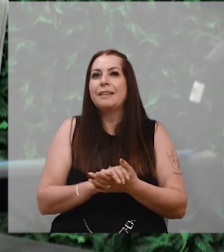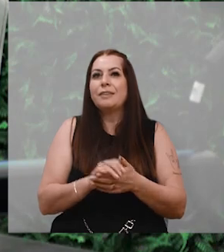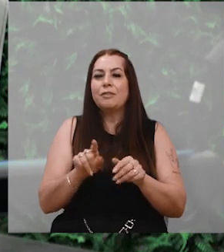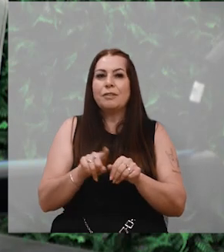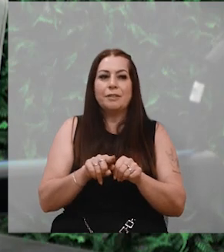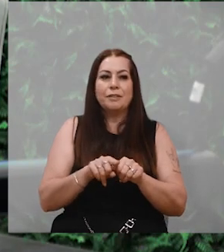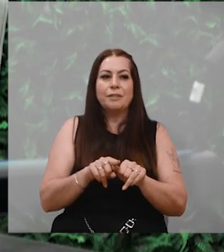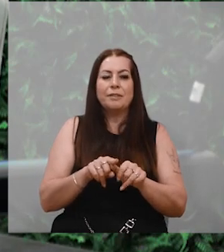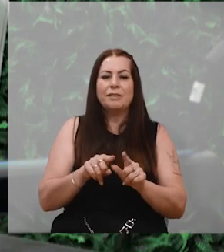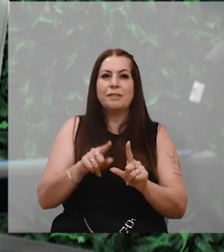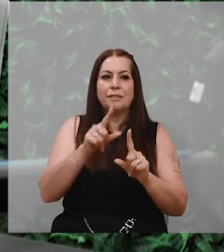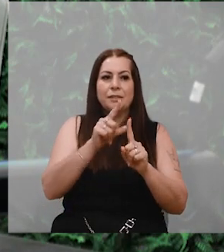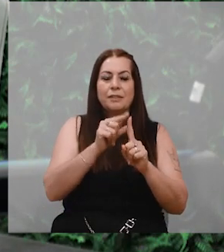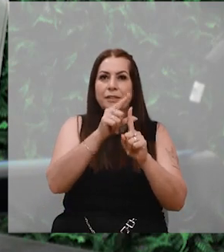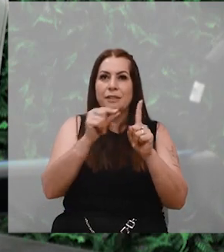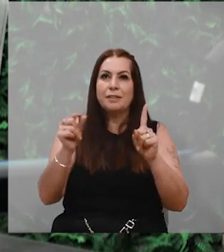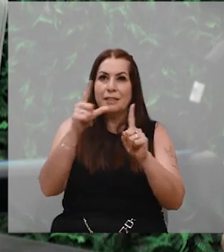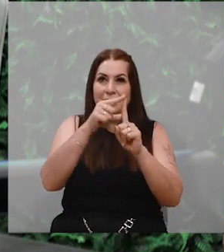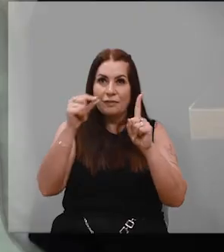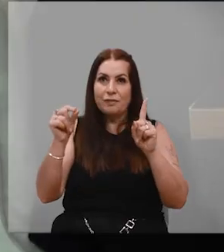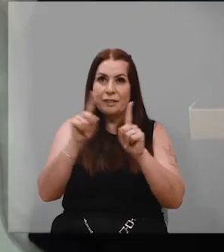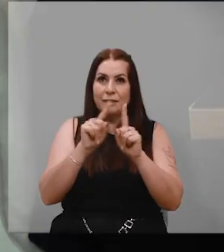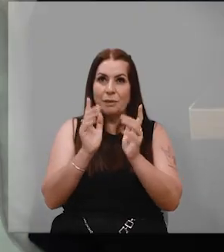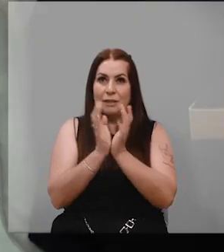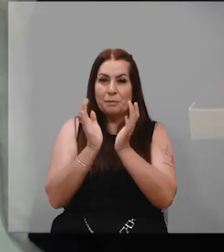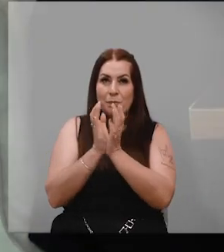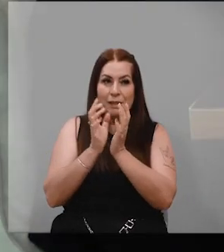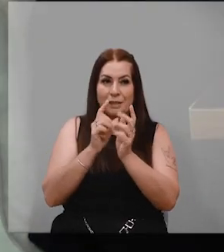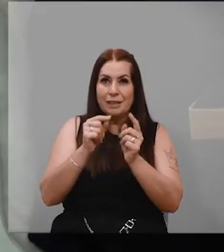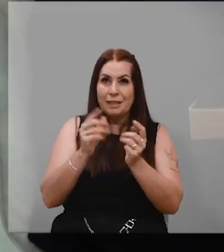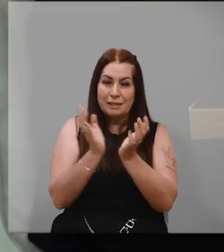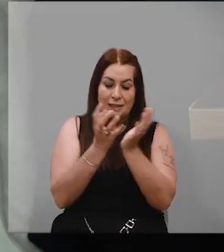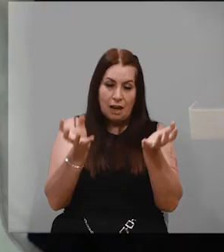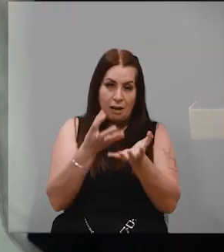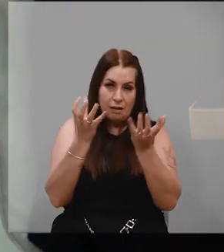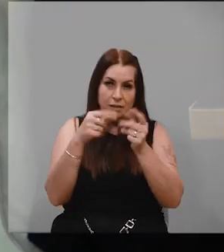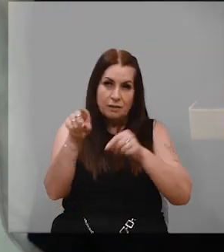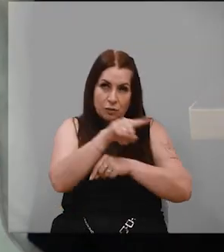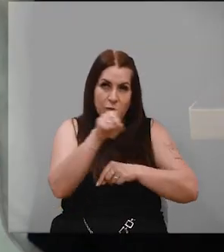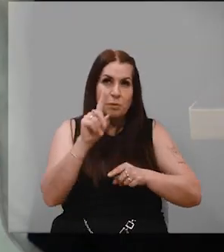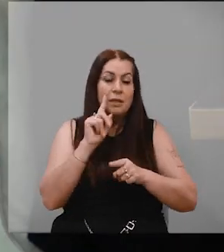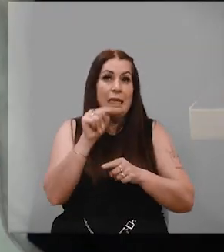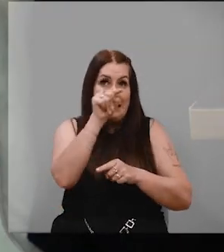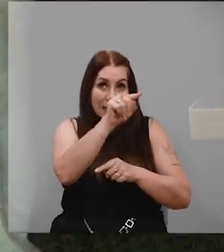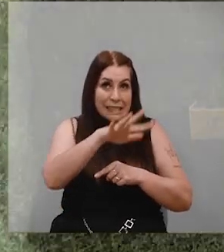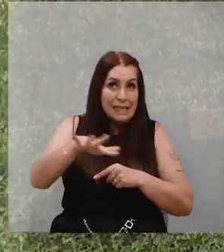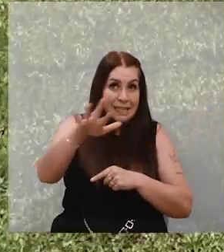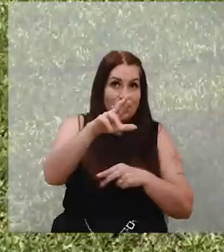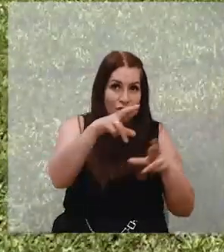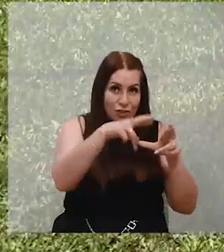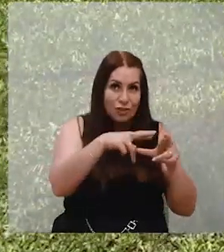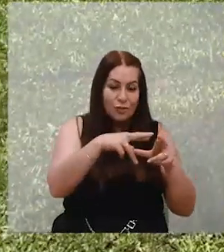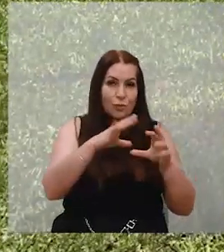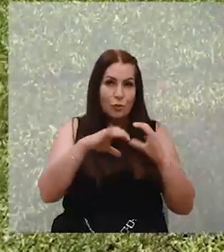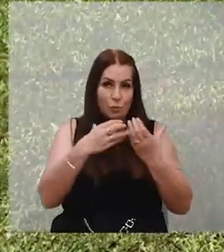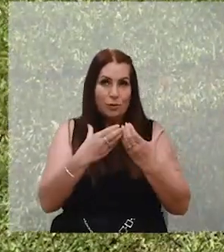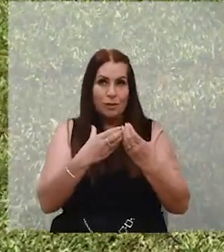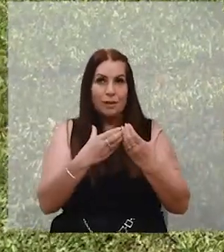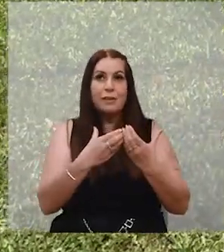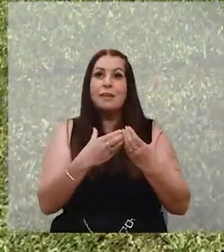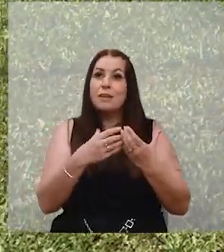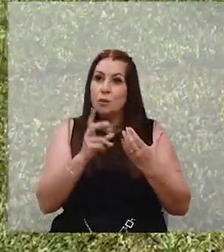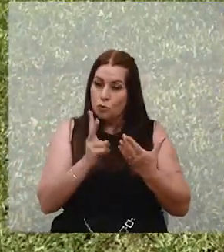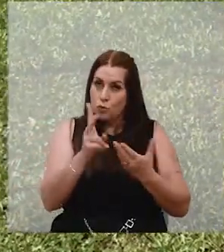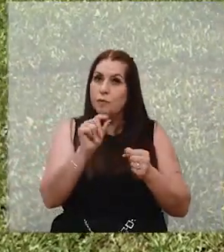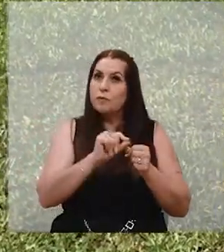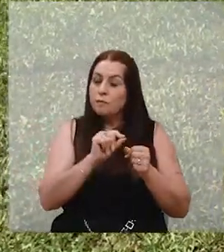teve que comer pão com salada, né? Não, e a batata. Eles têm uma região, eles têm nessa comunidade, eles ainda